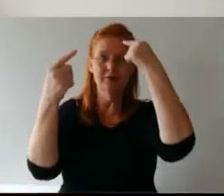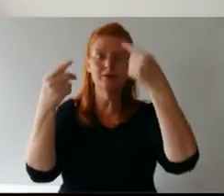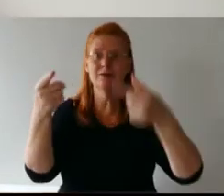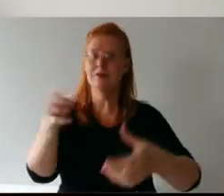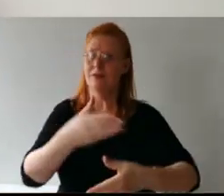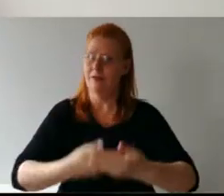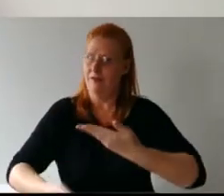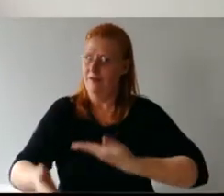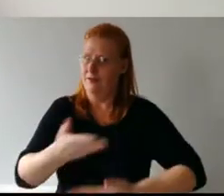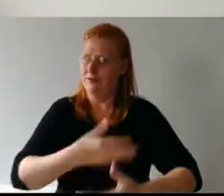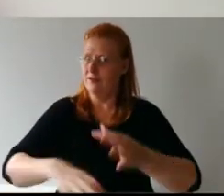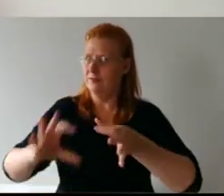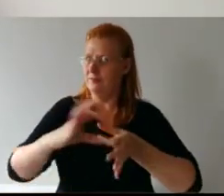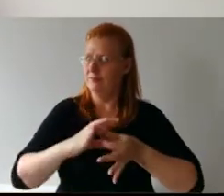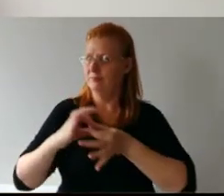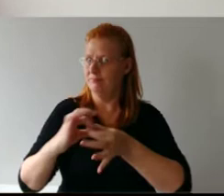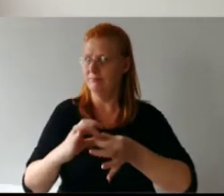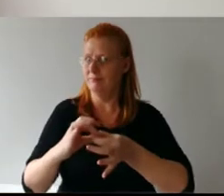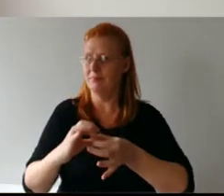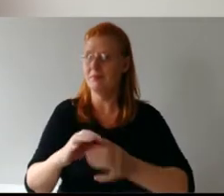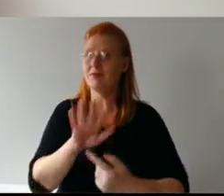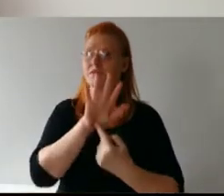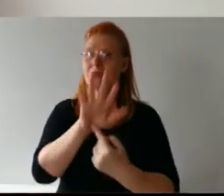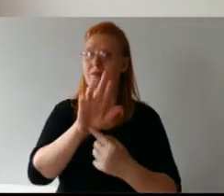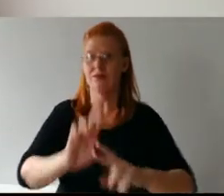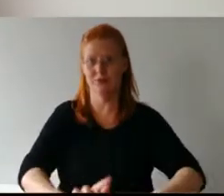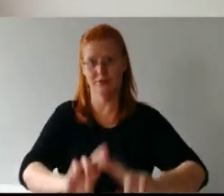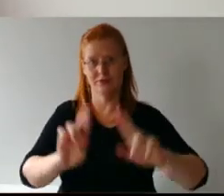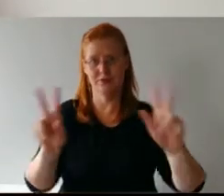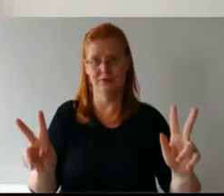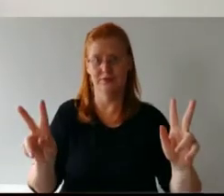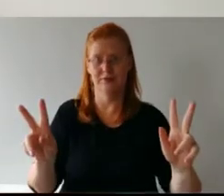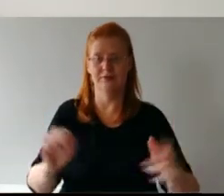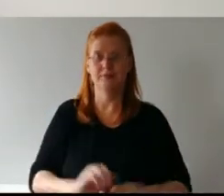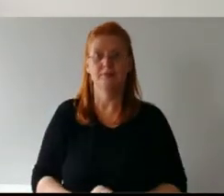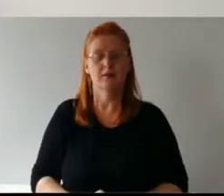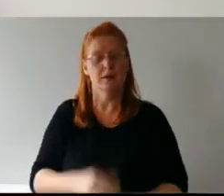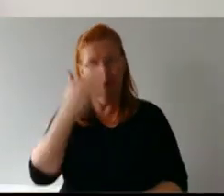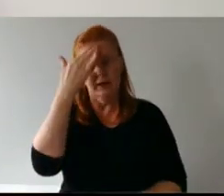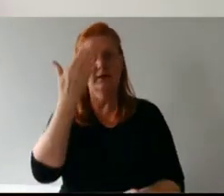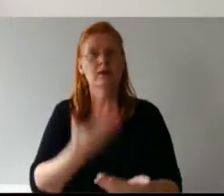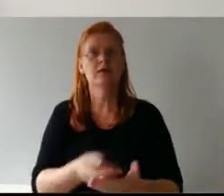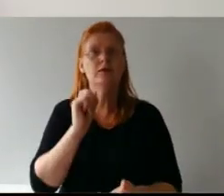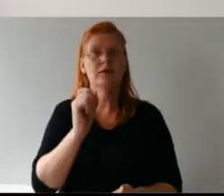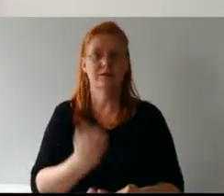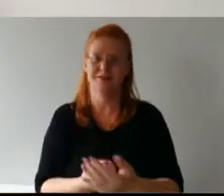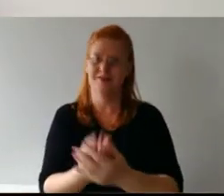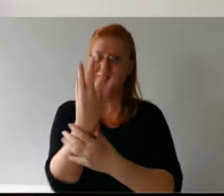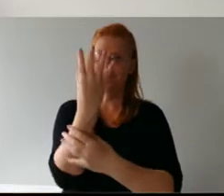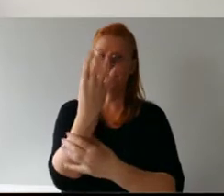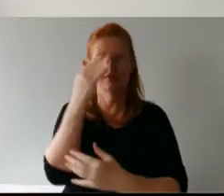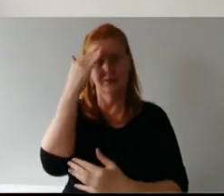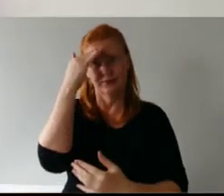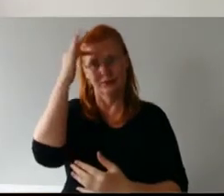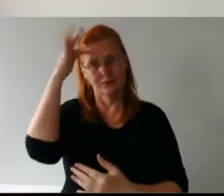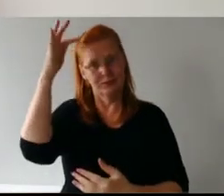era de pensamentos que se relacionam por expressarem a diferença. Ele acreditava que a filosofia era